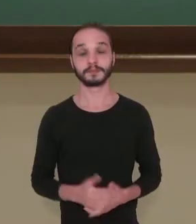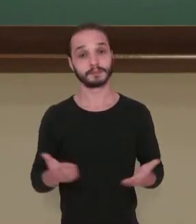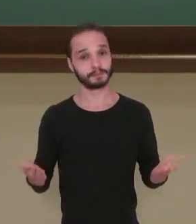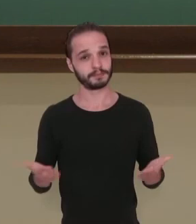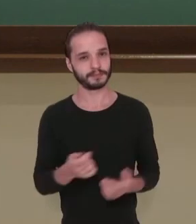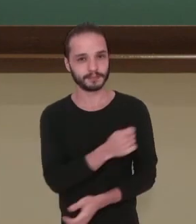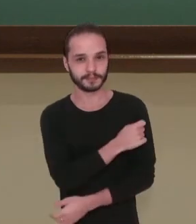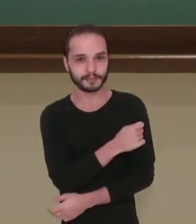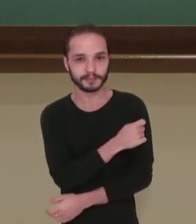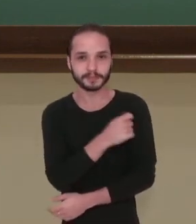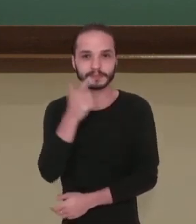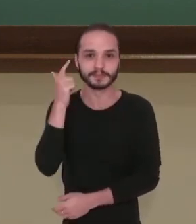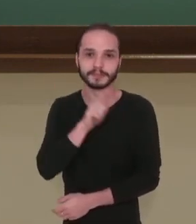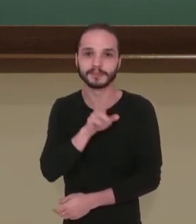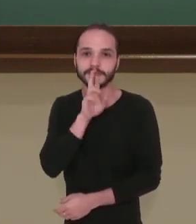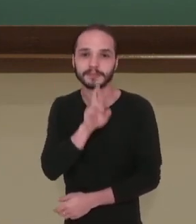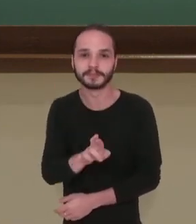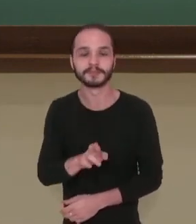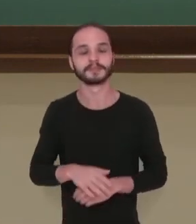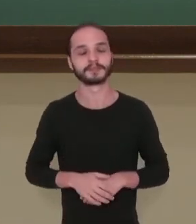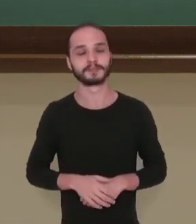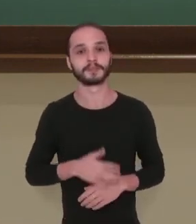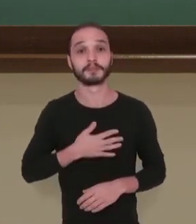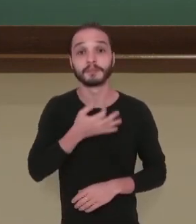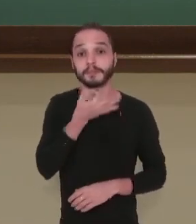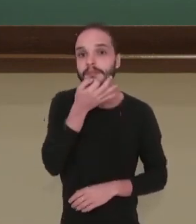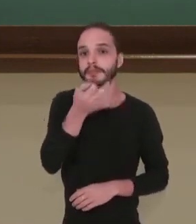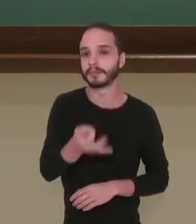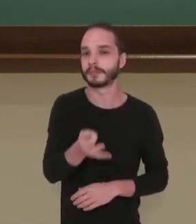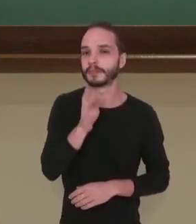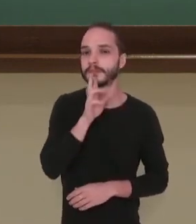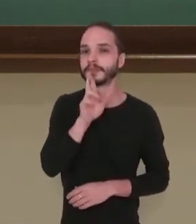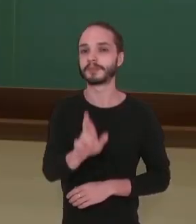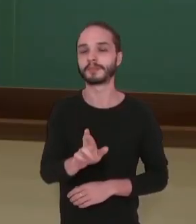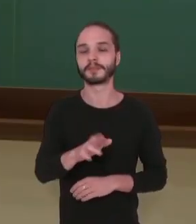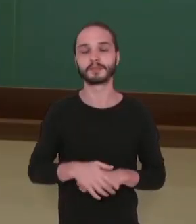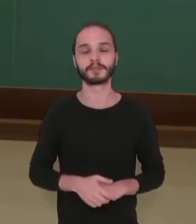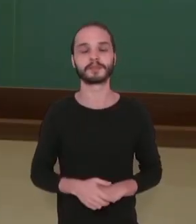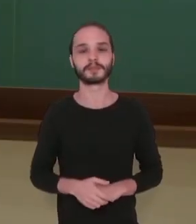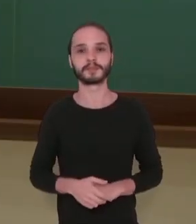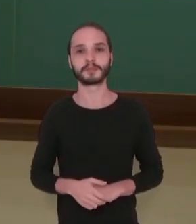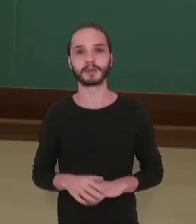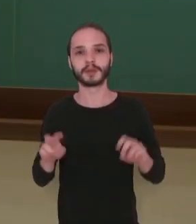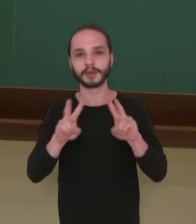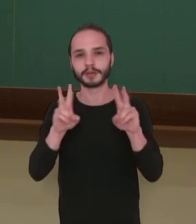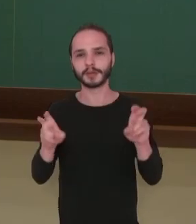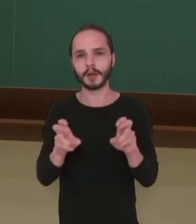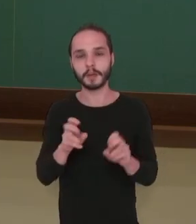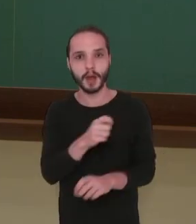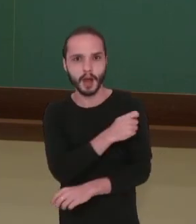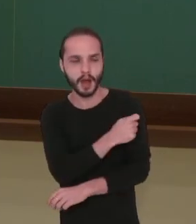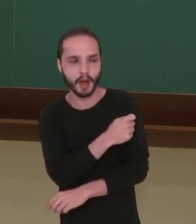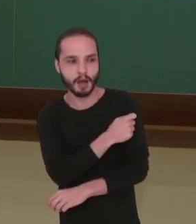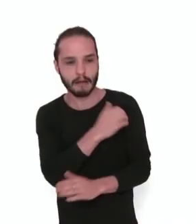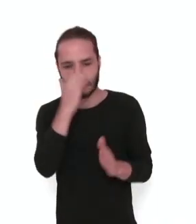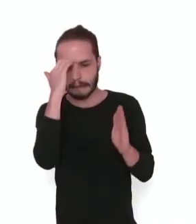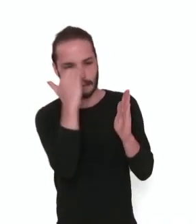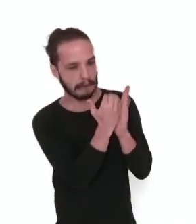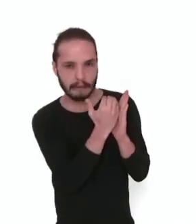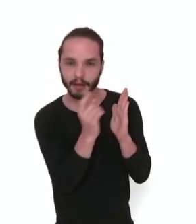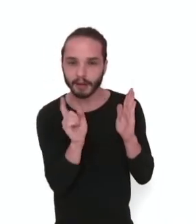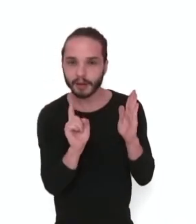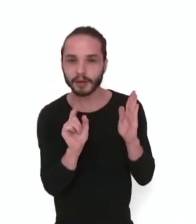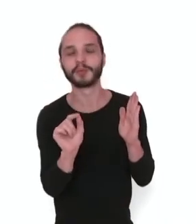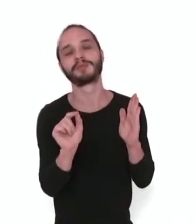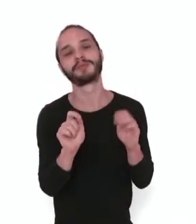Então, alunos, conseguiram responder? Minha sugestão aqui de resposta para a gente, tá, sobre o aluno que desrespeita as normas do regime escolar. Ele